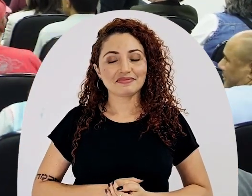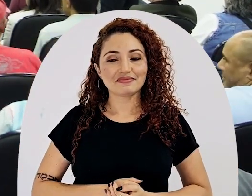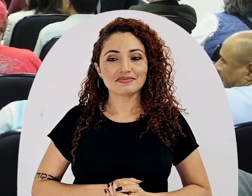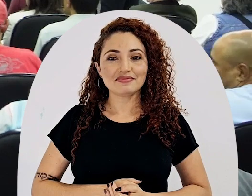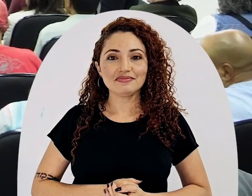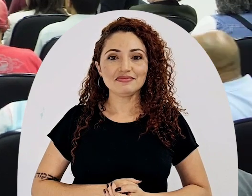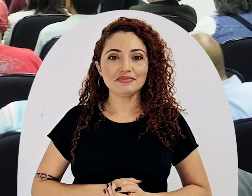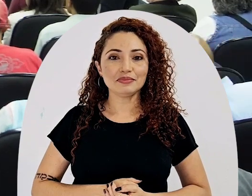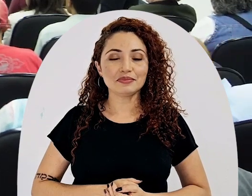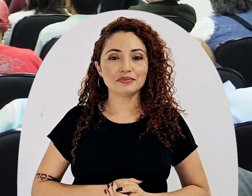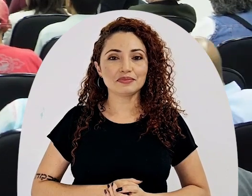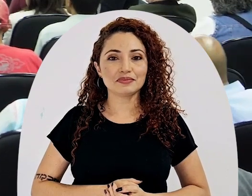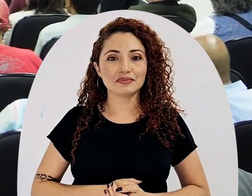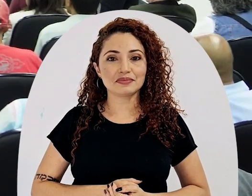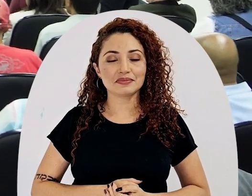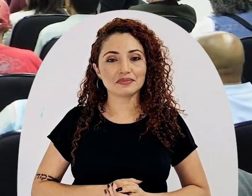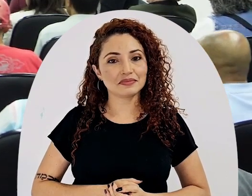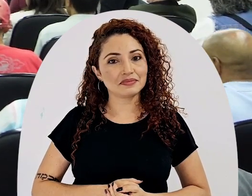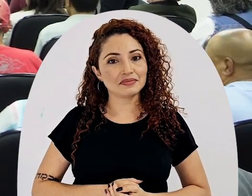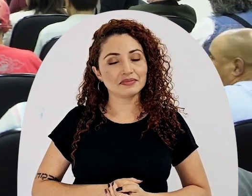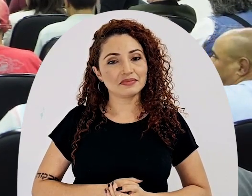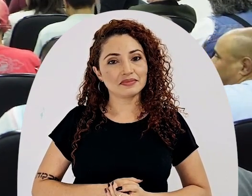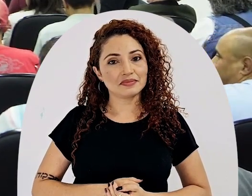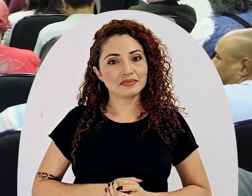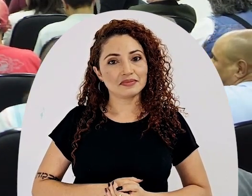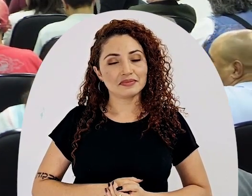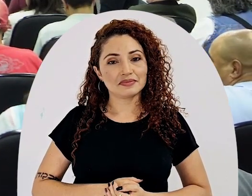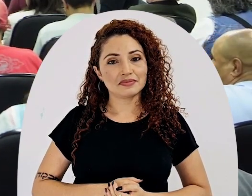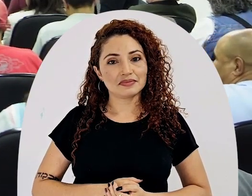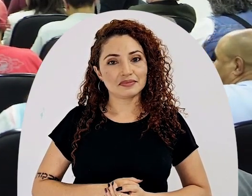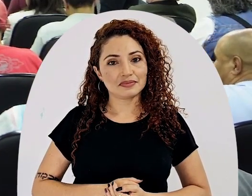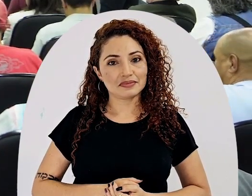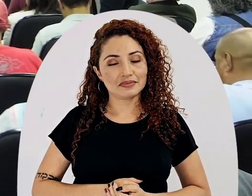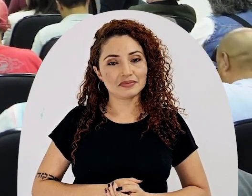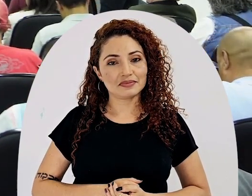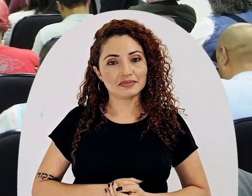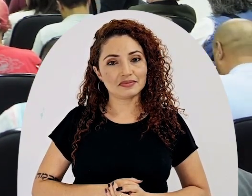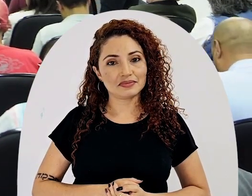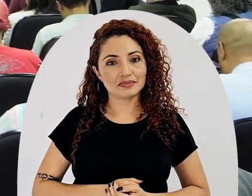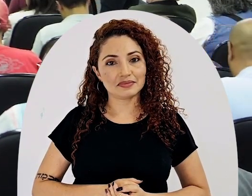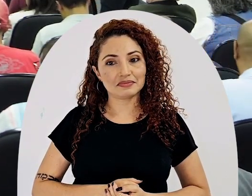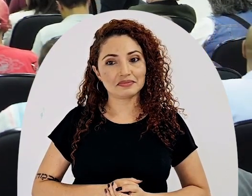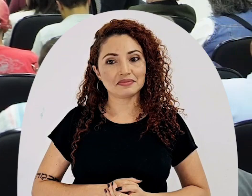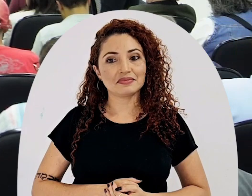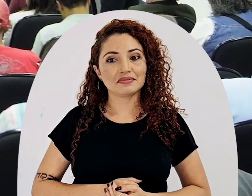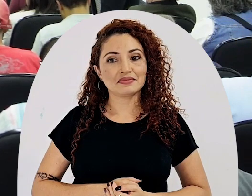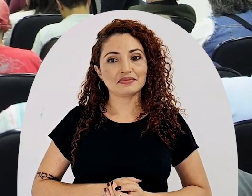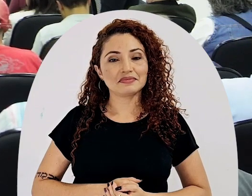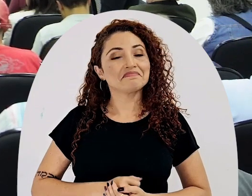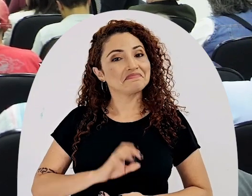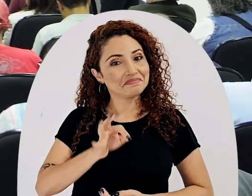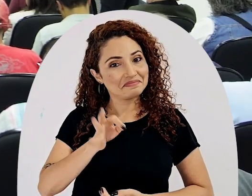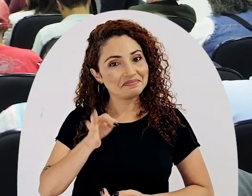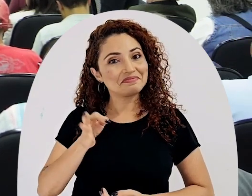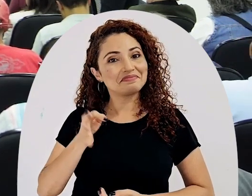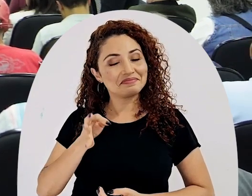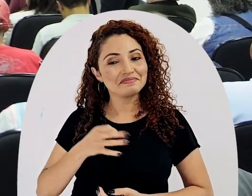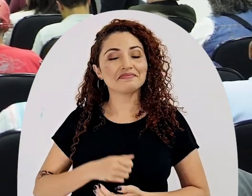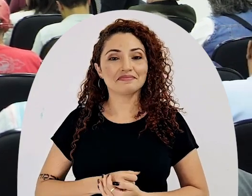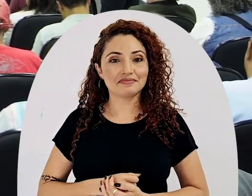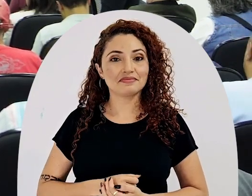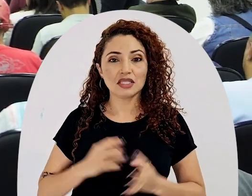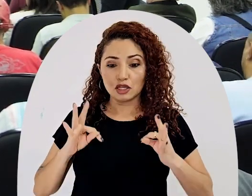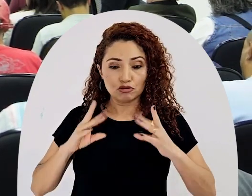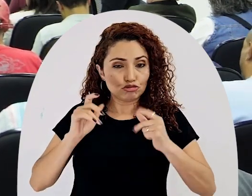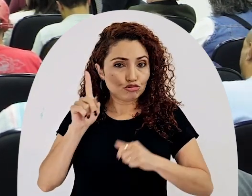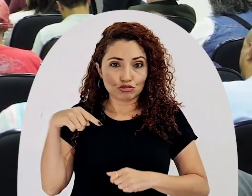isso mesmo, isso mesmo. Isso mesmo. Isso mesmo. todos nós, né?